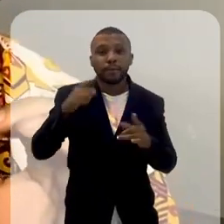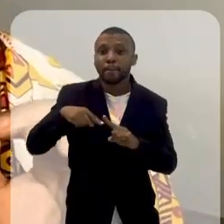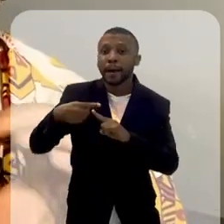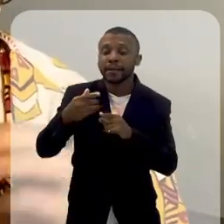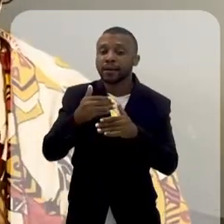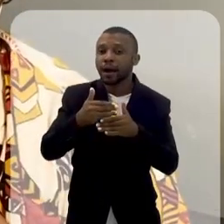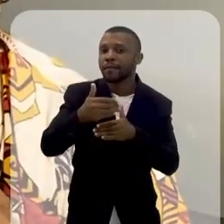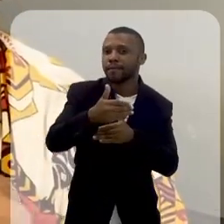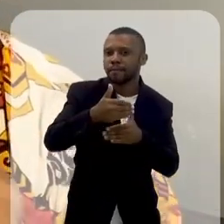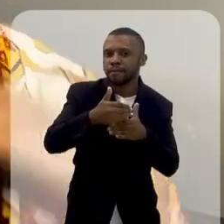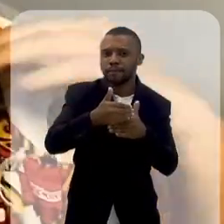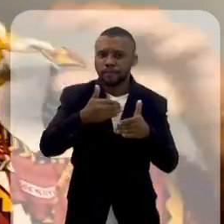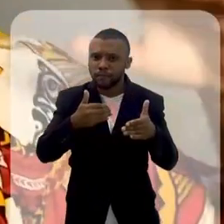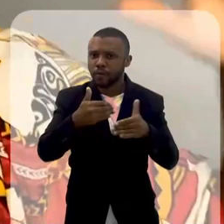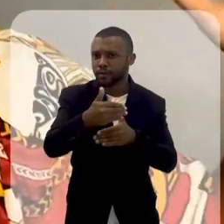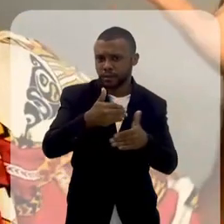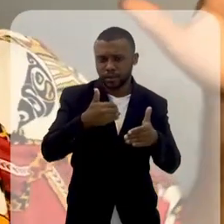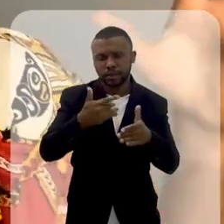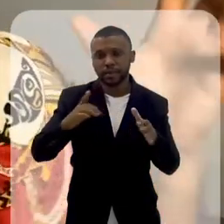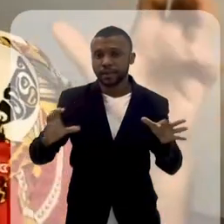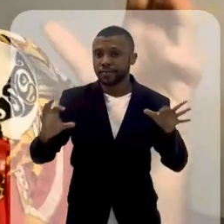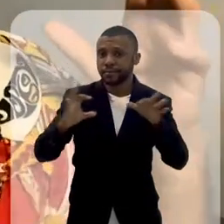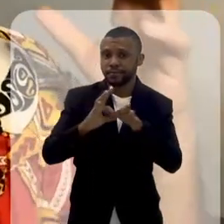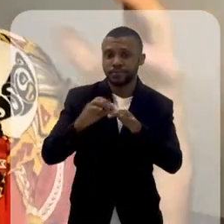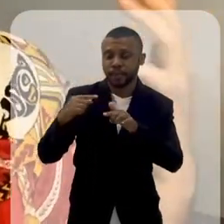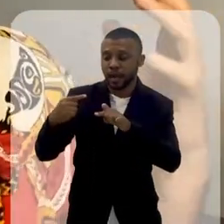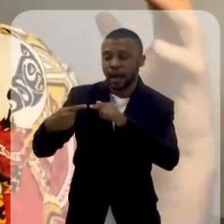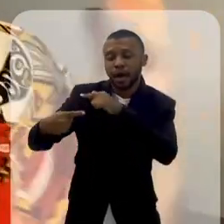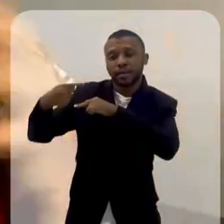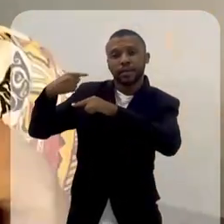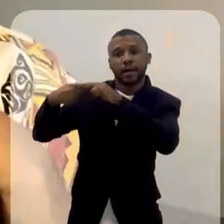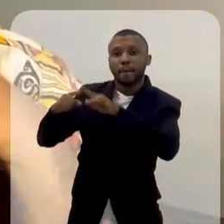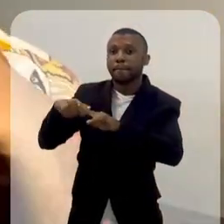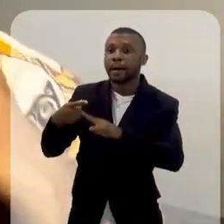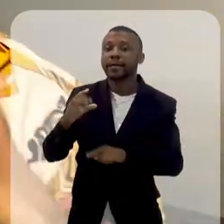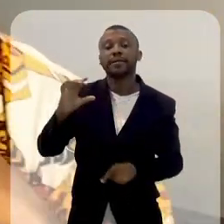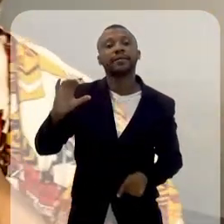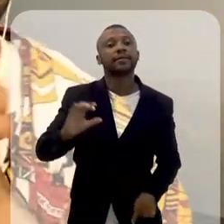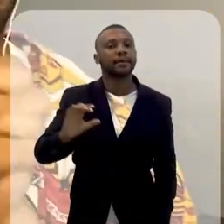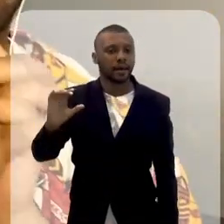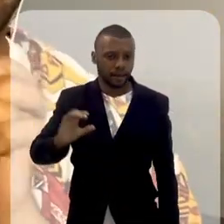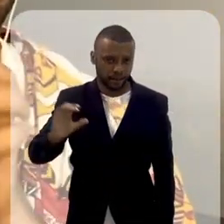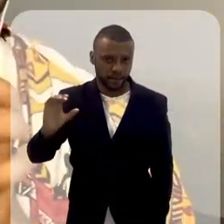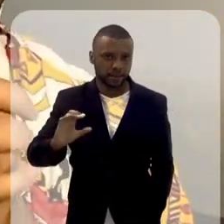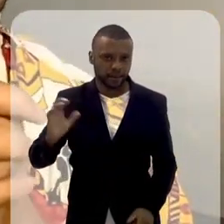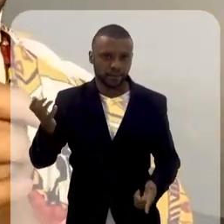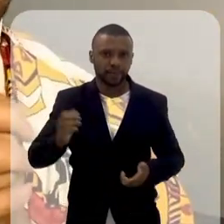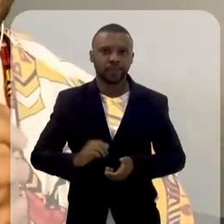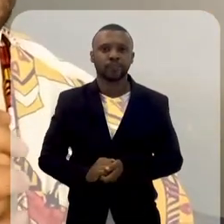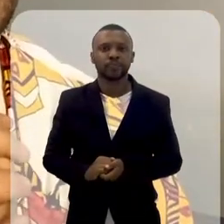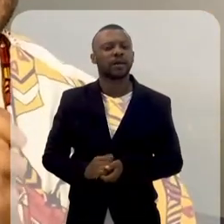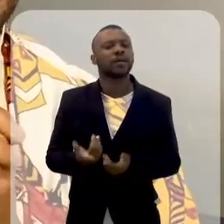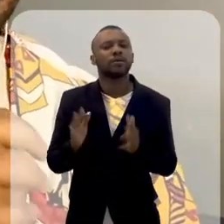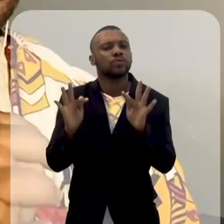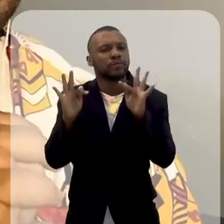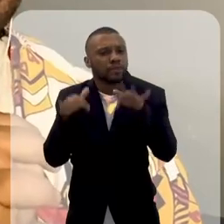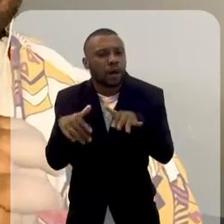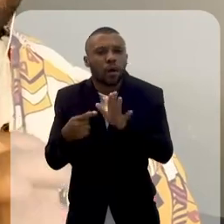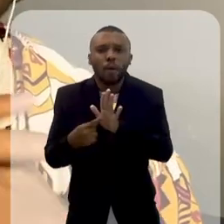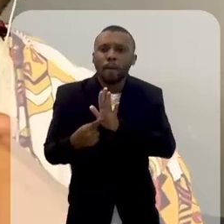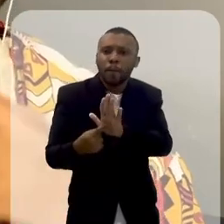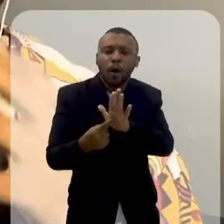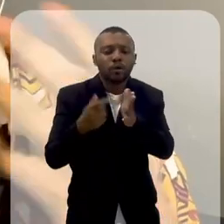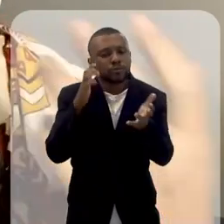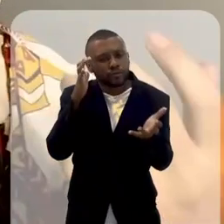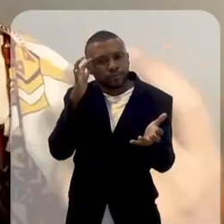têm uma afetividade com as fronteiras do universo, porque eu junto ancestralidade e ciência no solo.